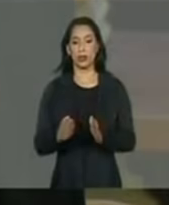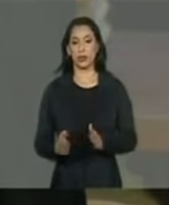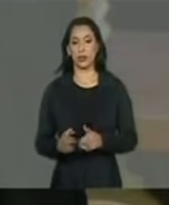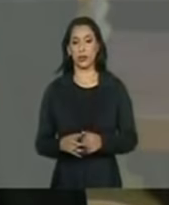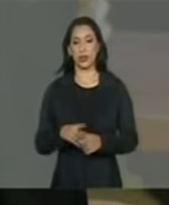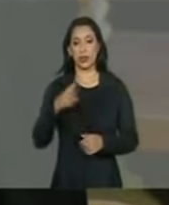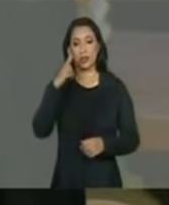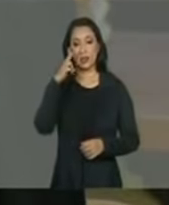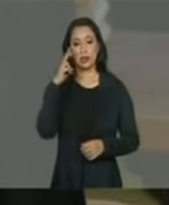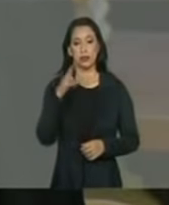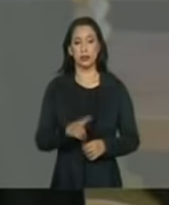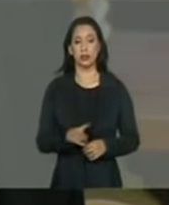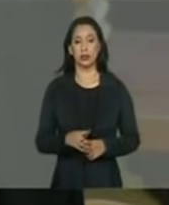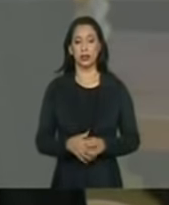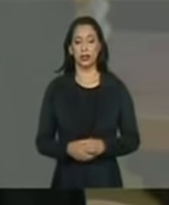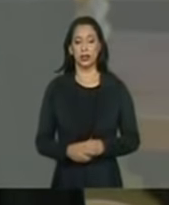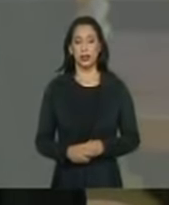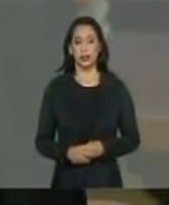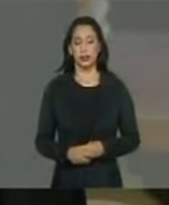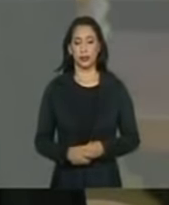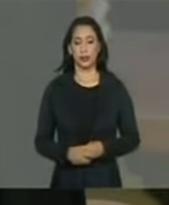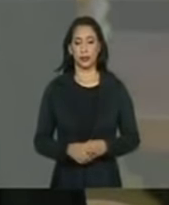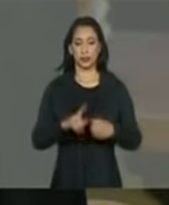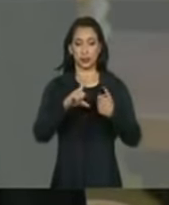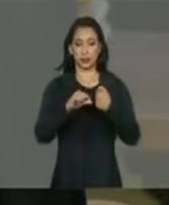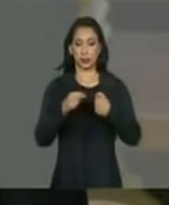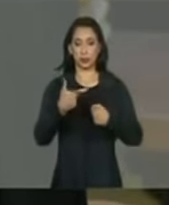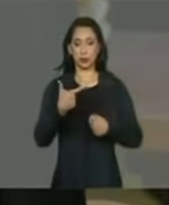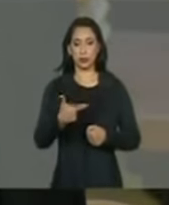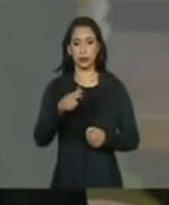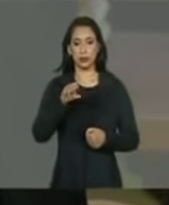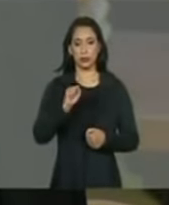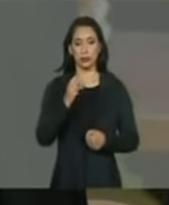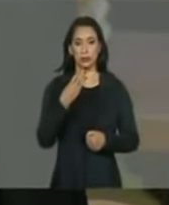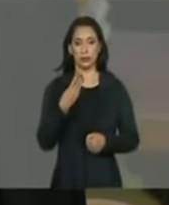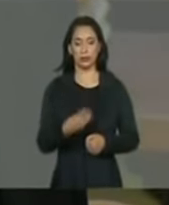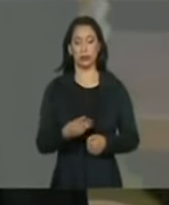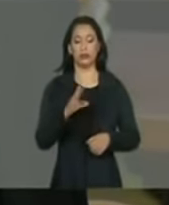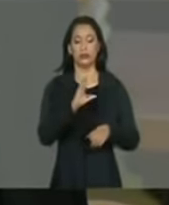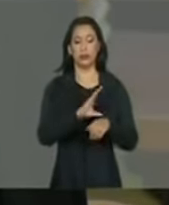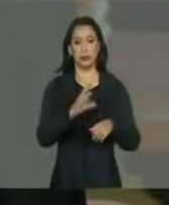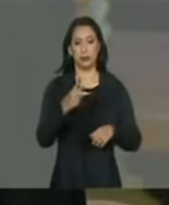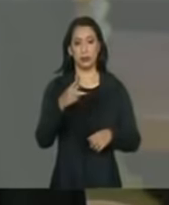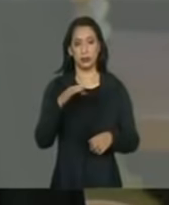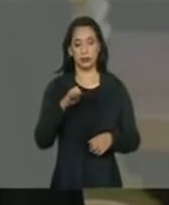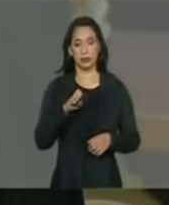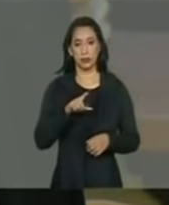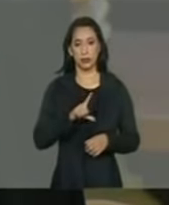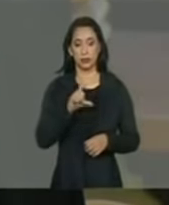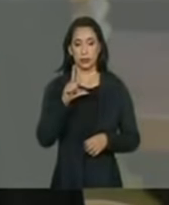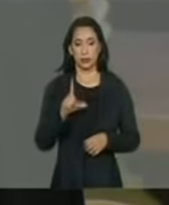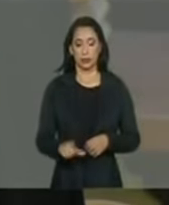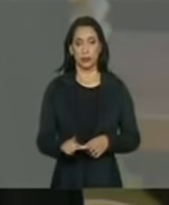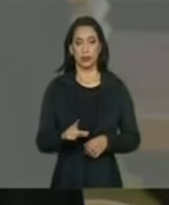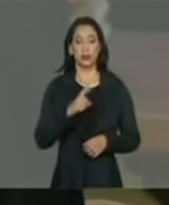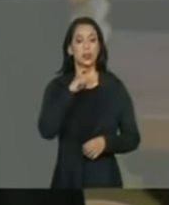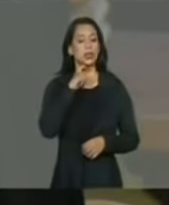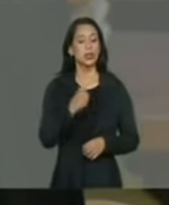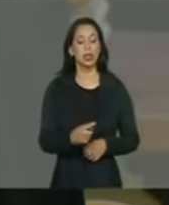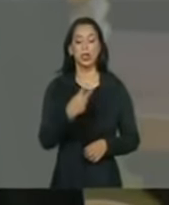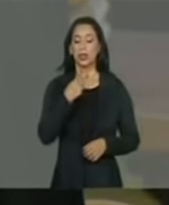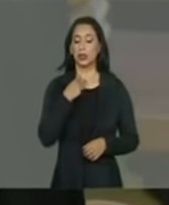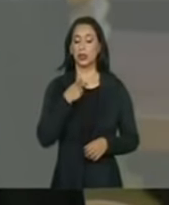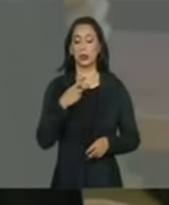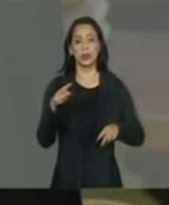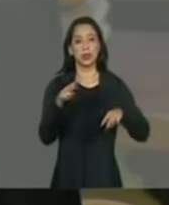no plano legal artigo 283 do código do processo penal expressa que ninguém poderá ser preso